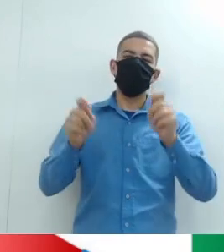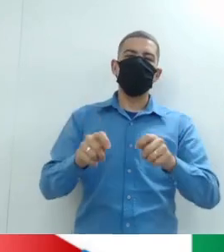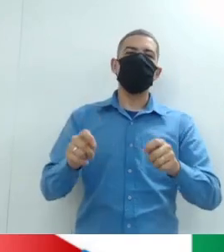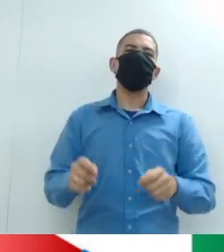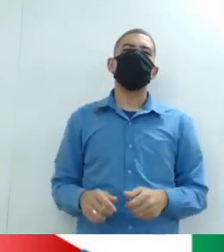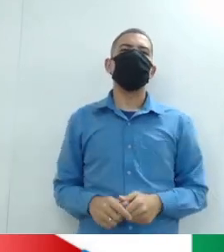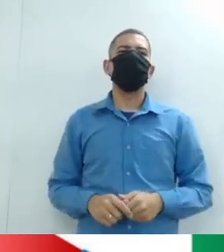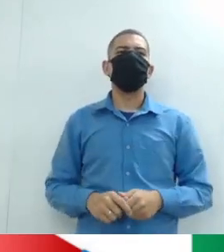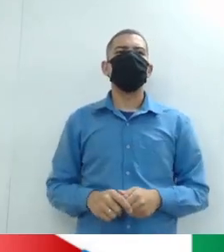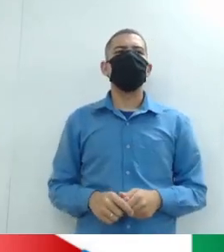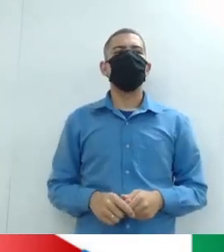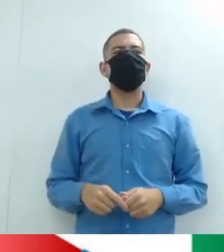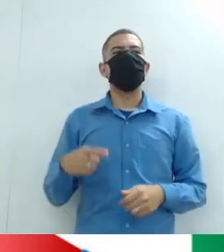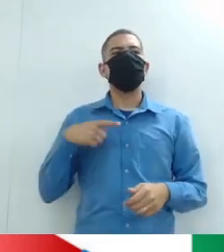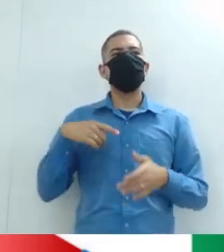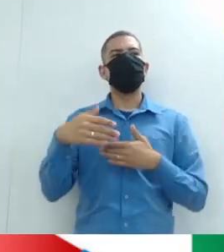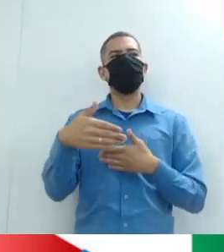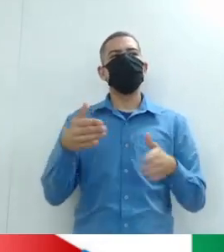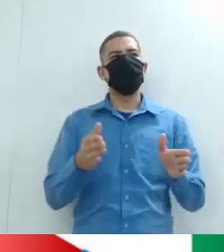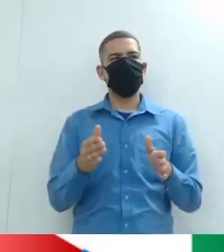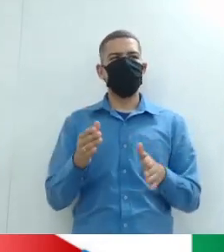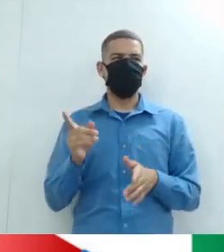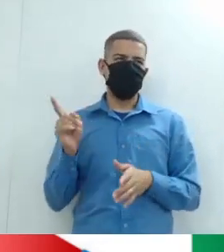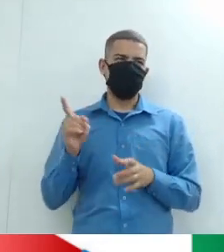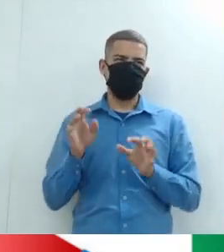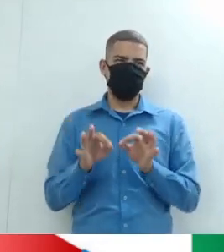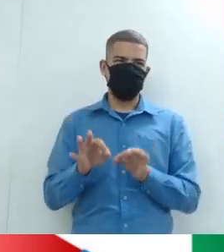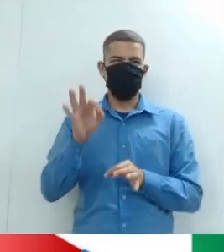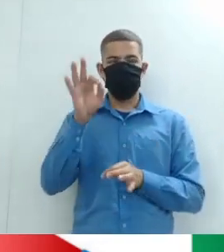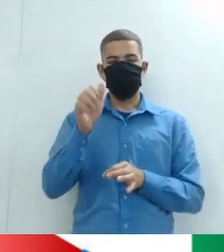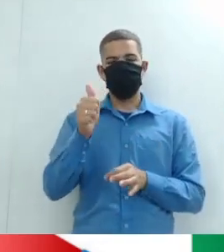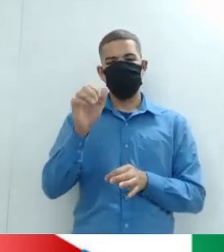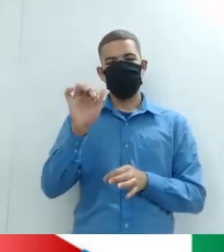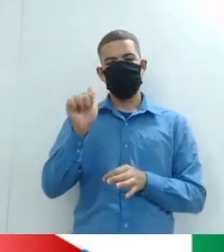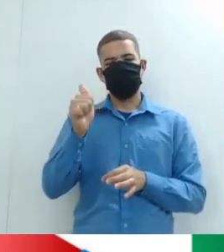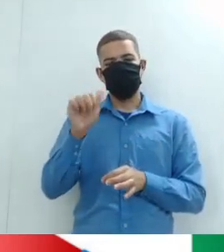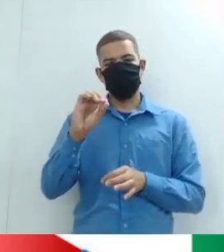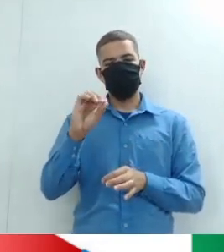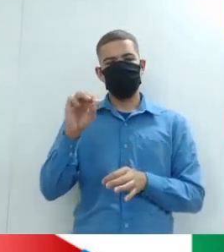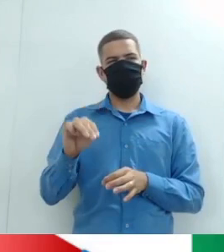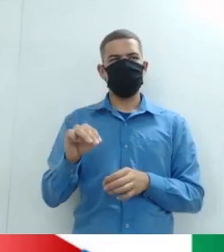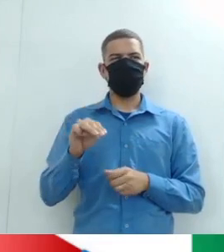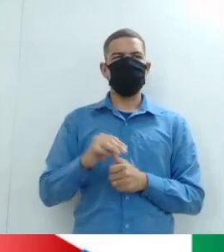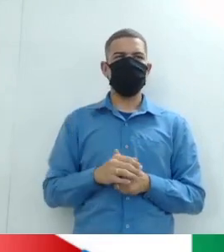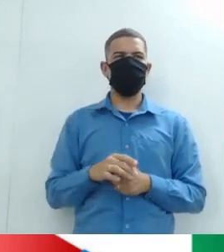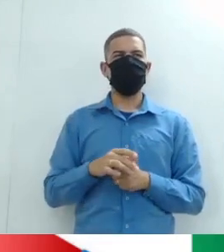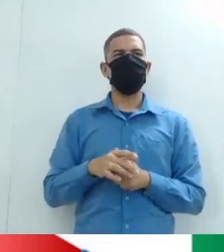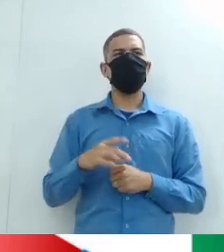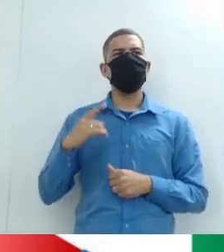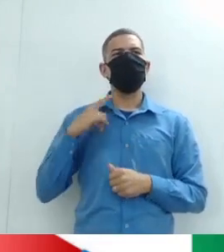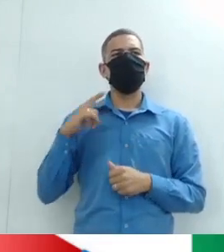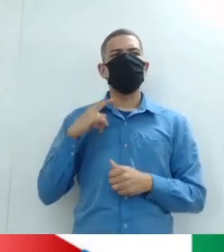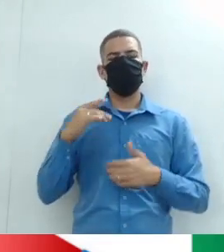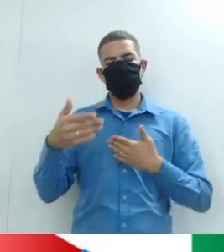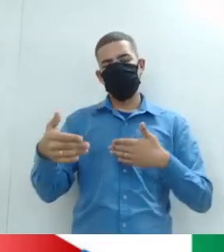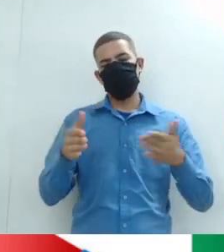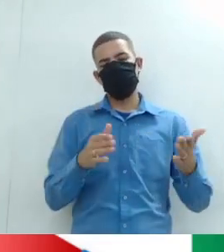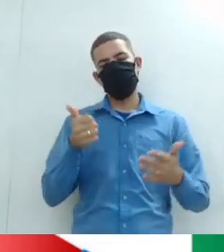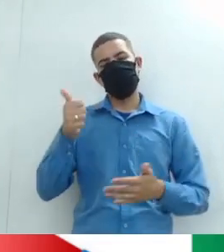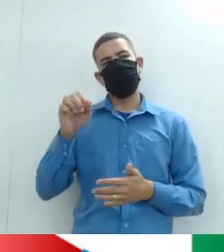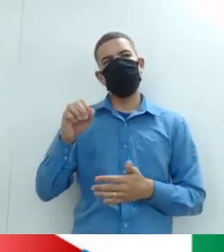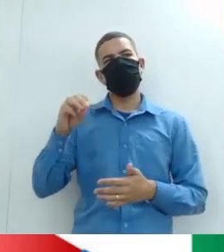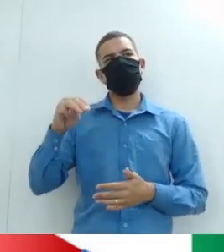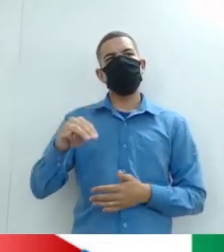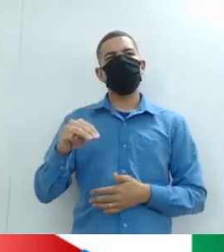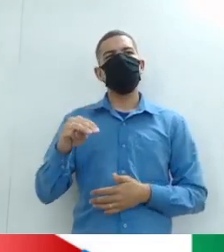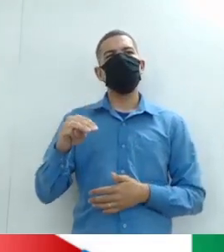cubo, ok? Essa ideia aí do cubo de aresta 10 metros. Ora, se eu tenho um cubo de aresta 10 metros,